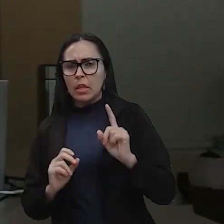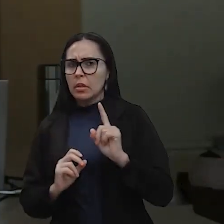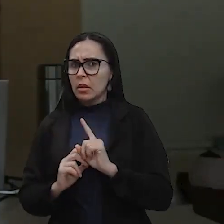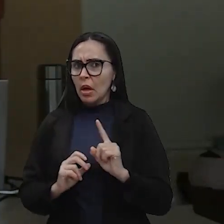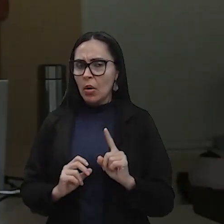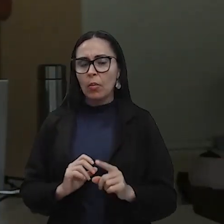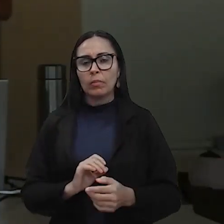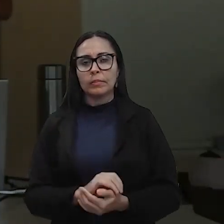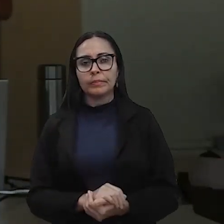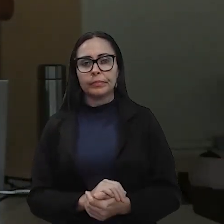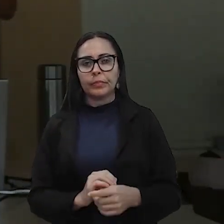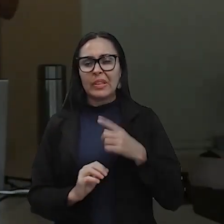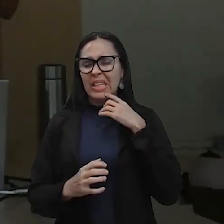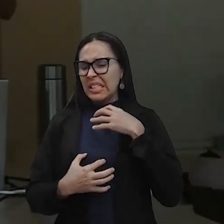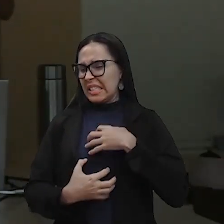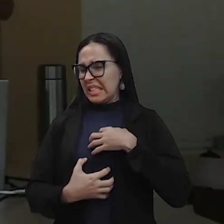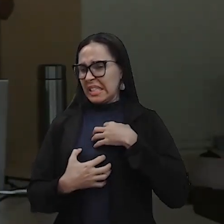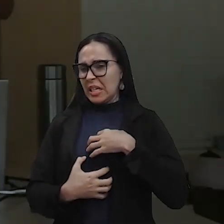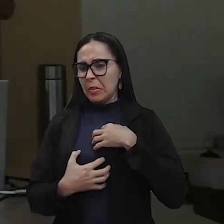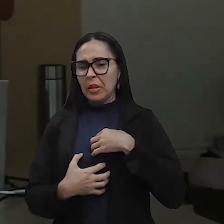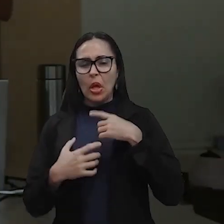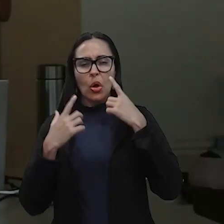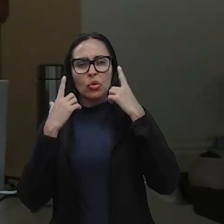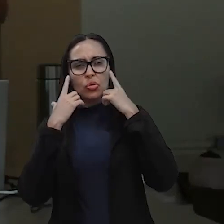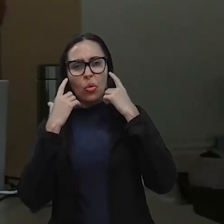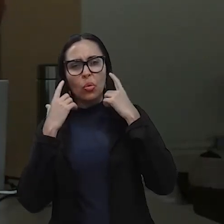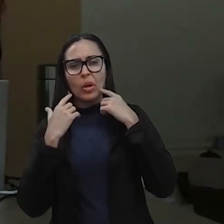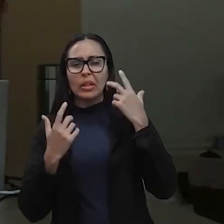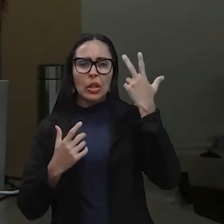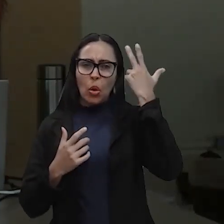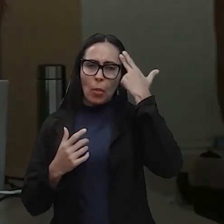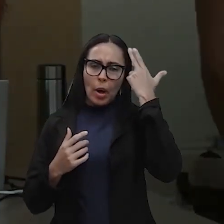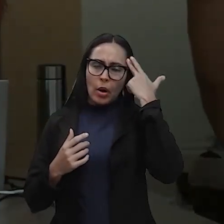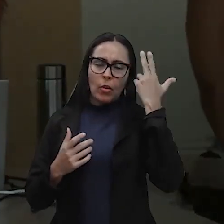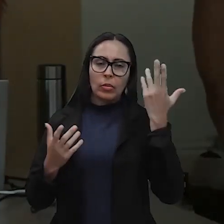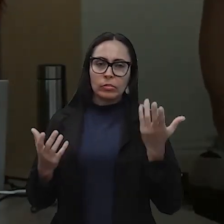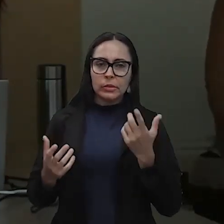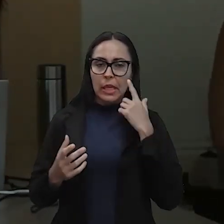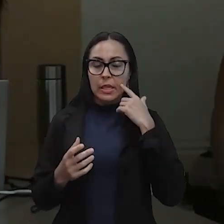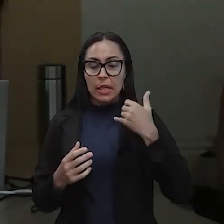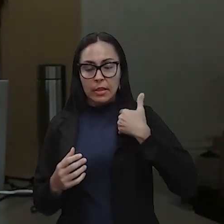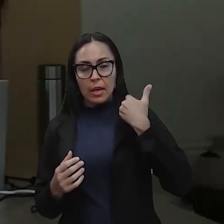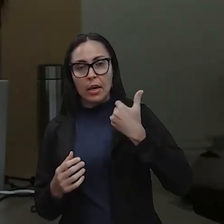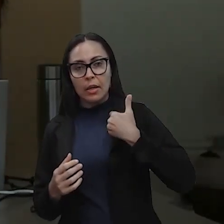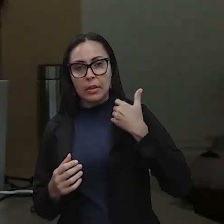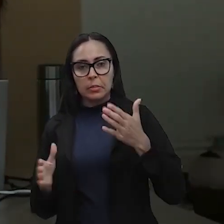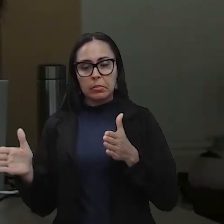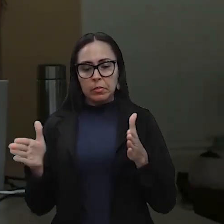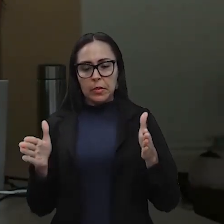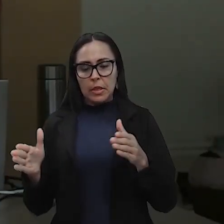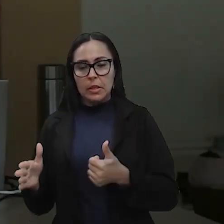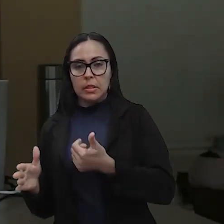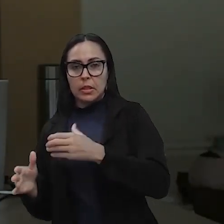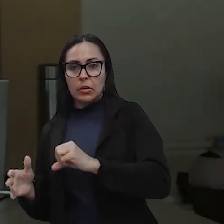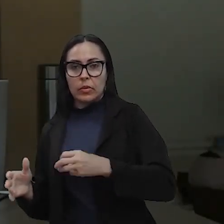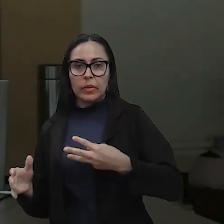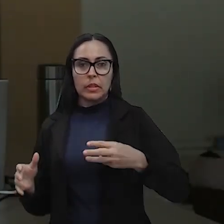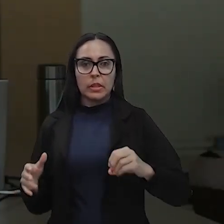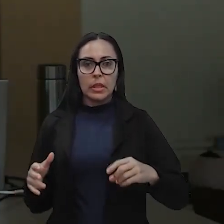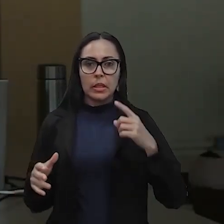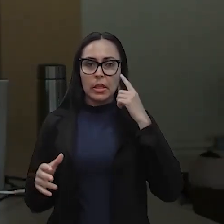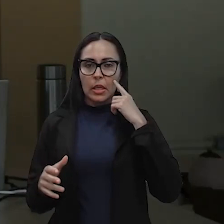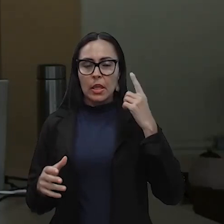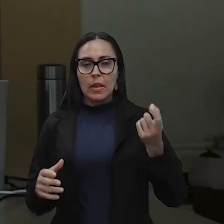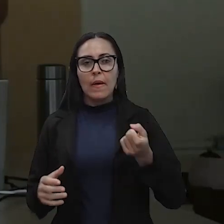Irritabilidade, choro sem causa, isso é muito comum, muito pertinente nessa idade aí, entre 19 a 30 anos. Sangramento em borra de